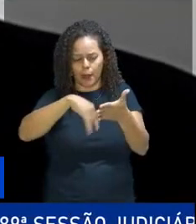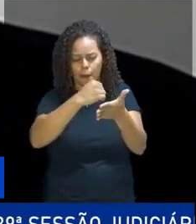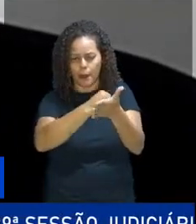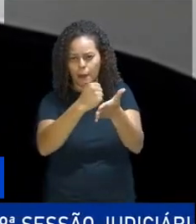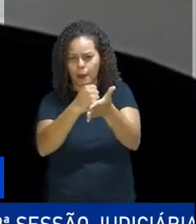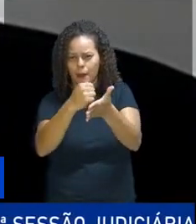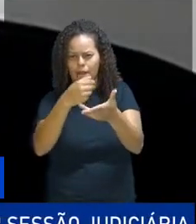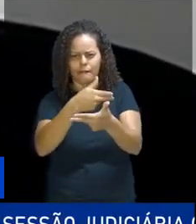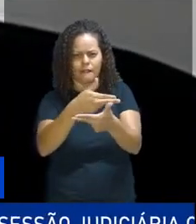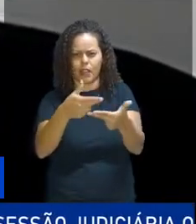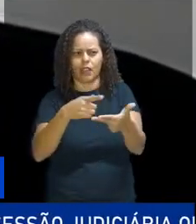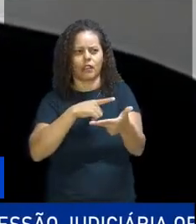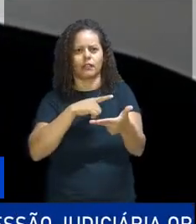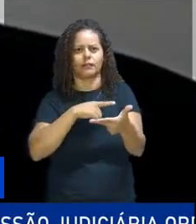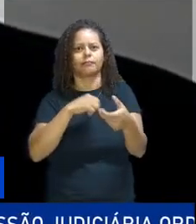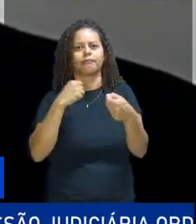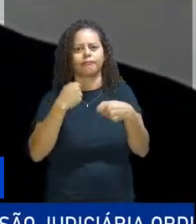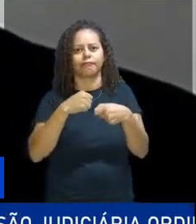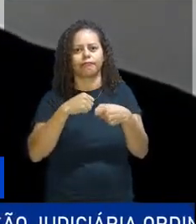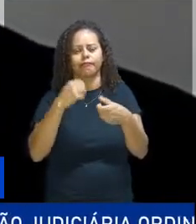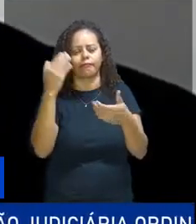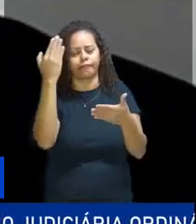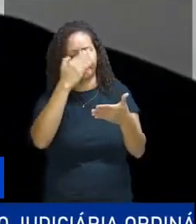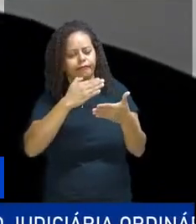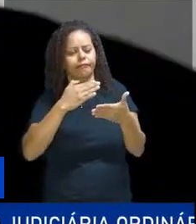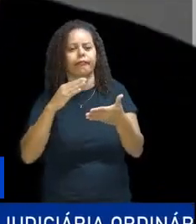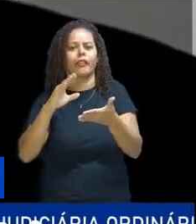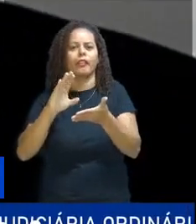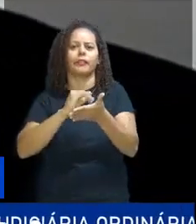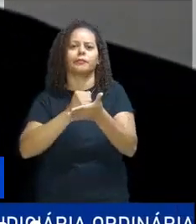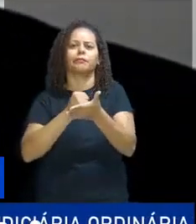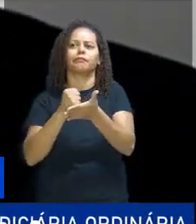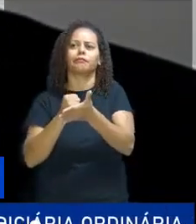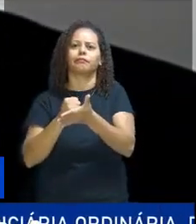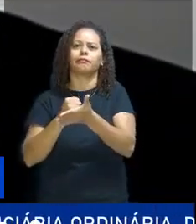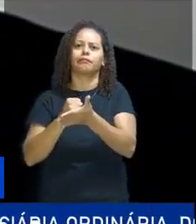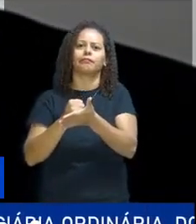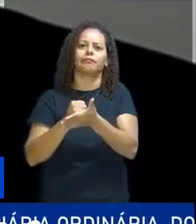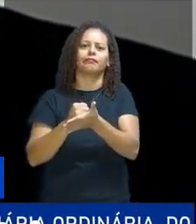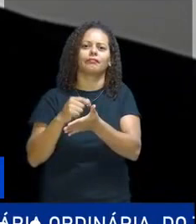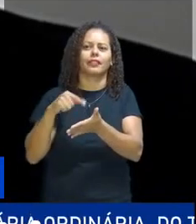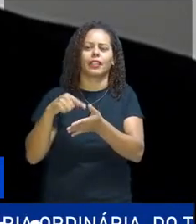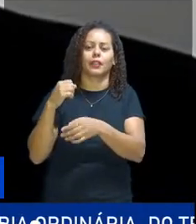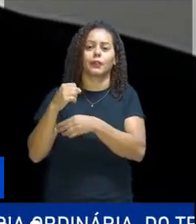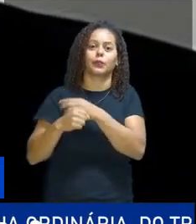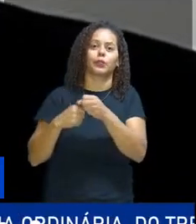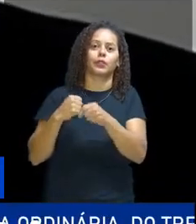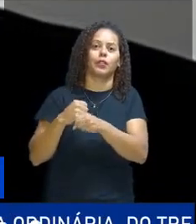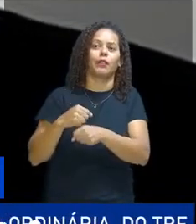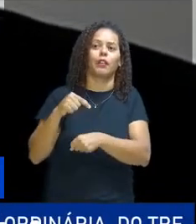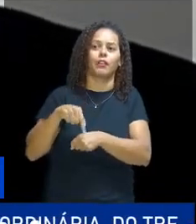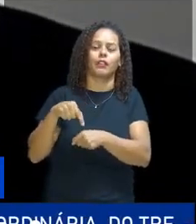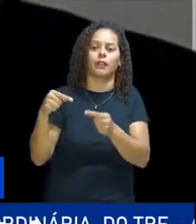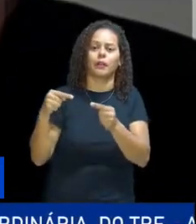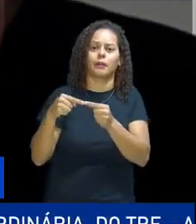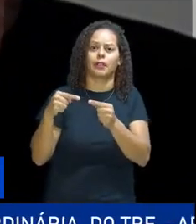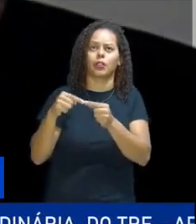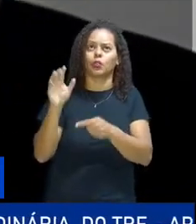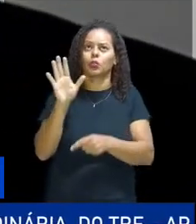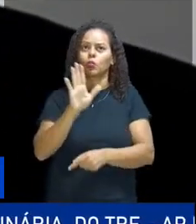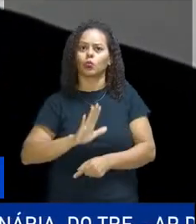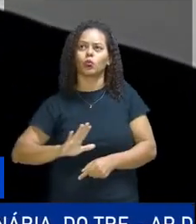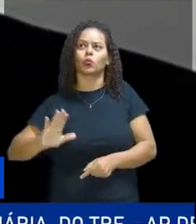lançamentos, entendeu? Dá para ver, tá? Que a União Brasil cumpriu com todas